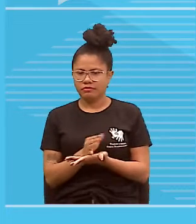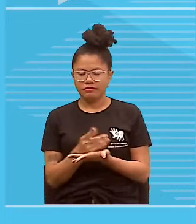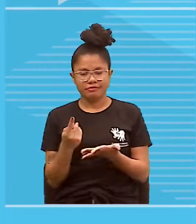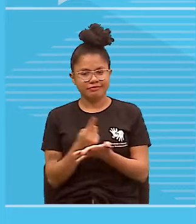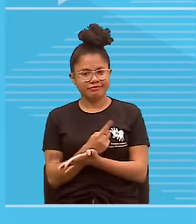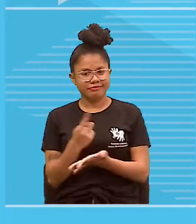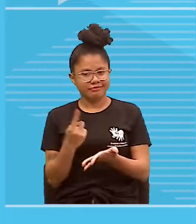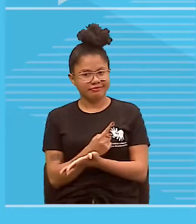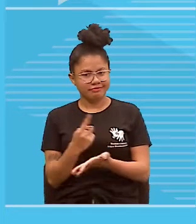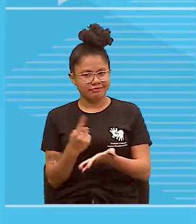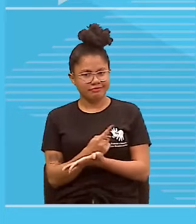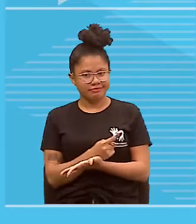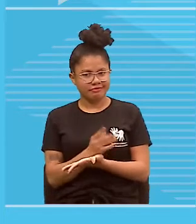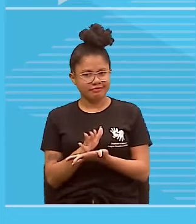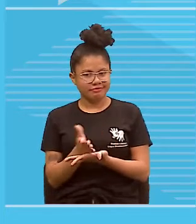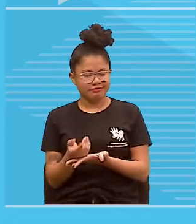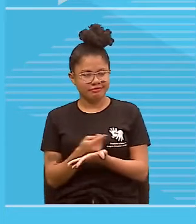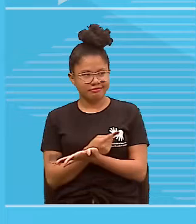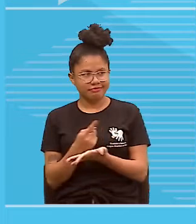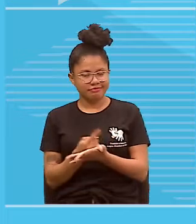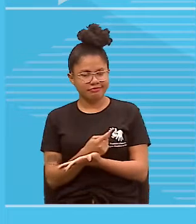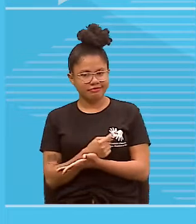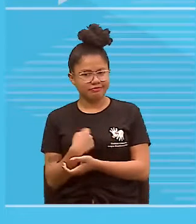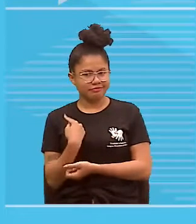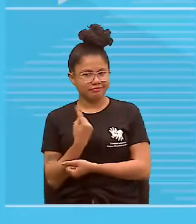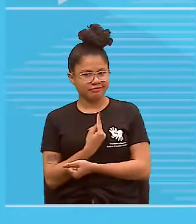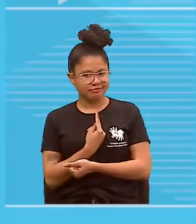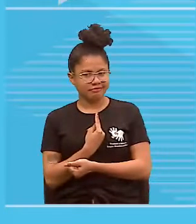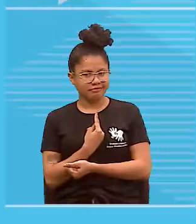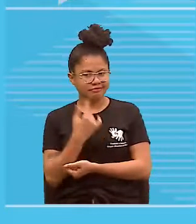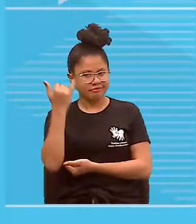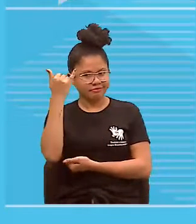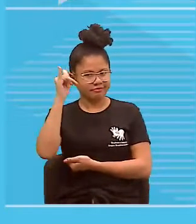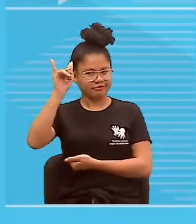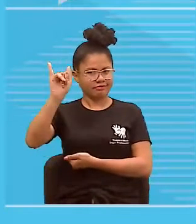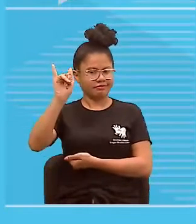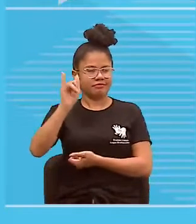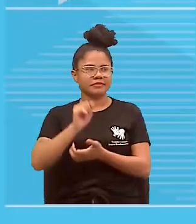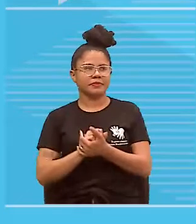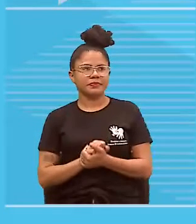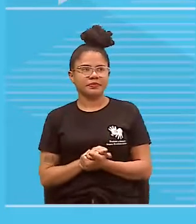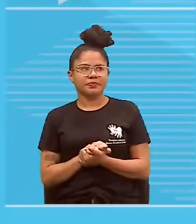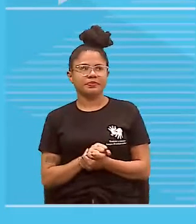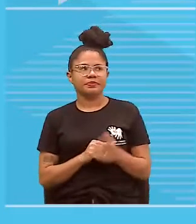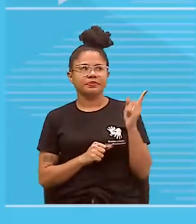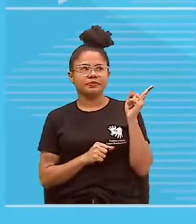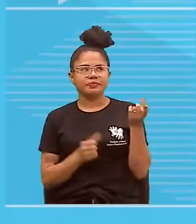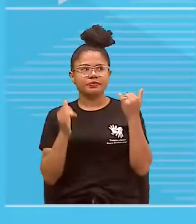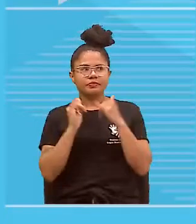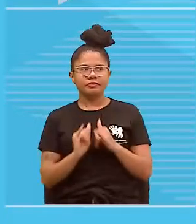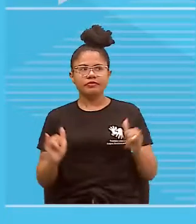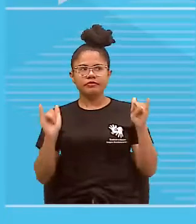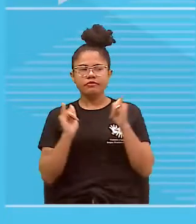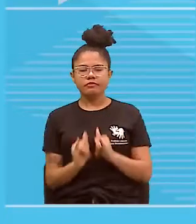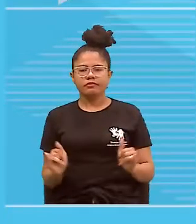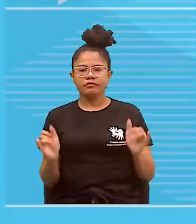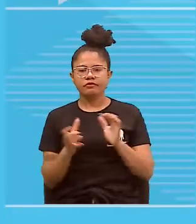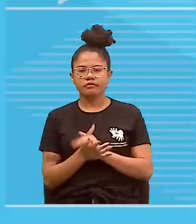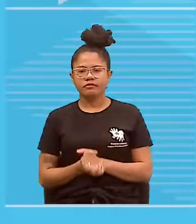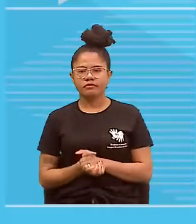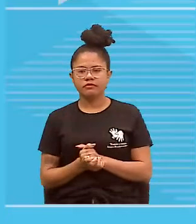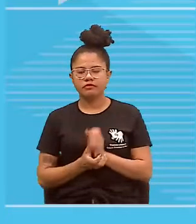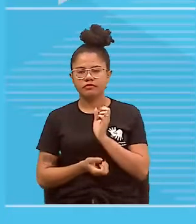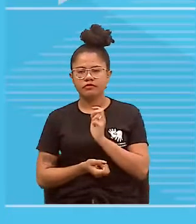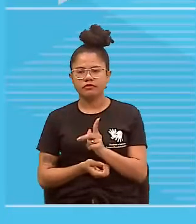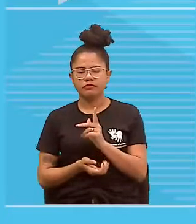de ciência e ciência é massa vocês sabem disso então olha só essa notícia lá da